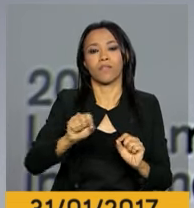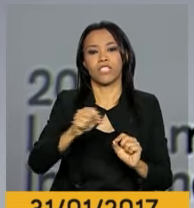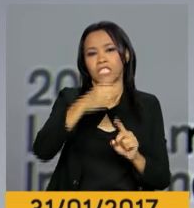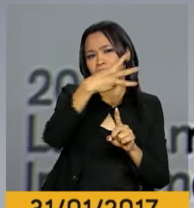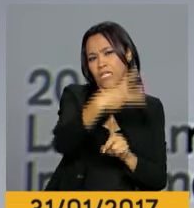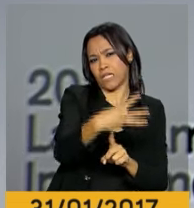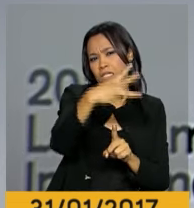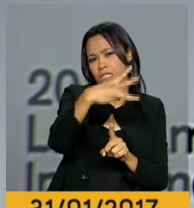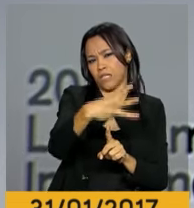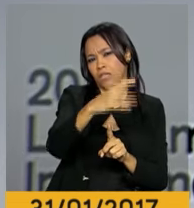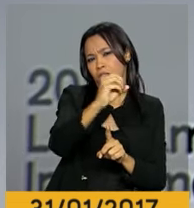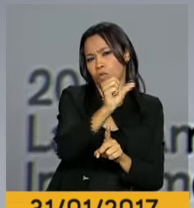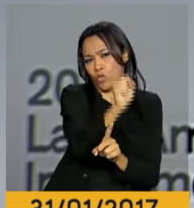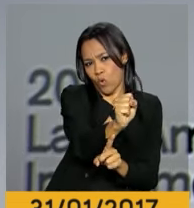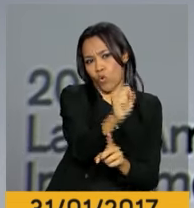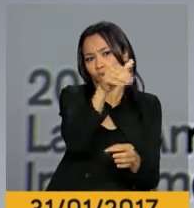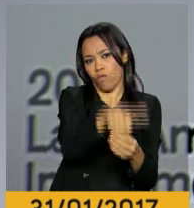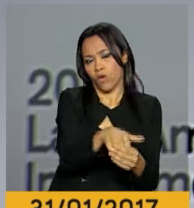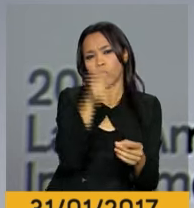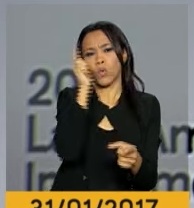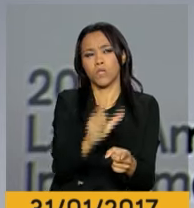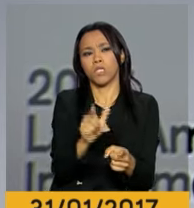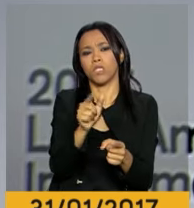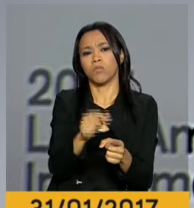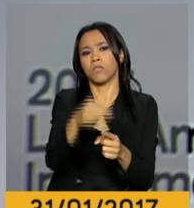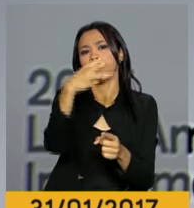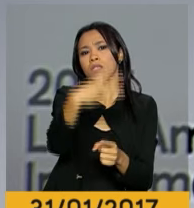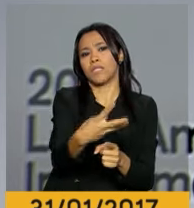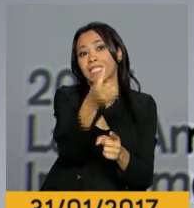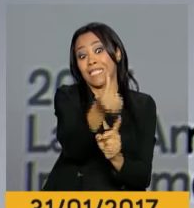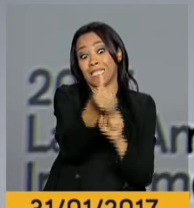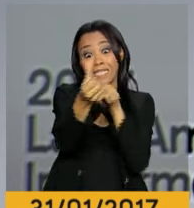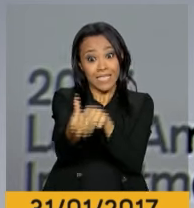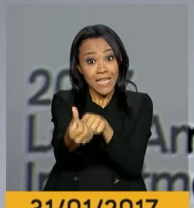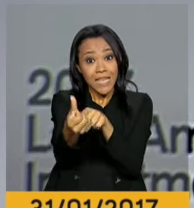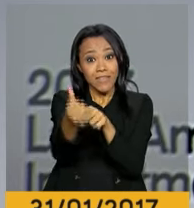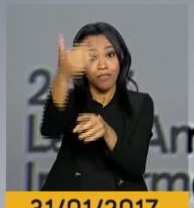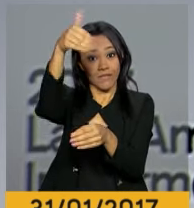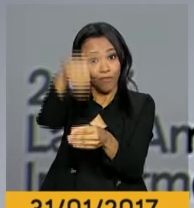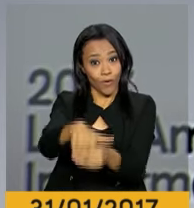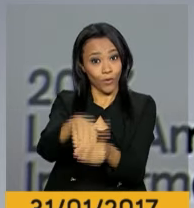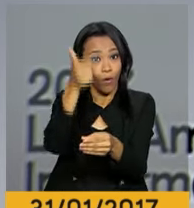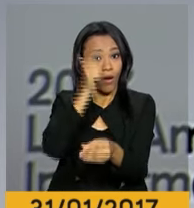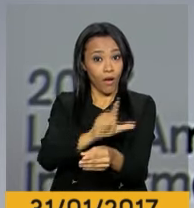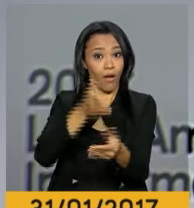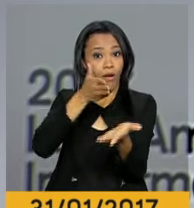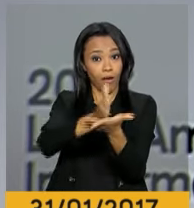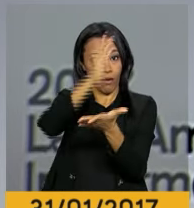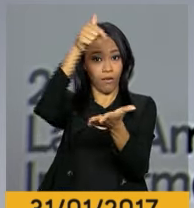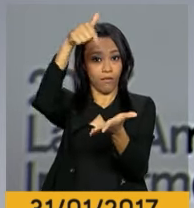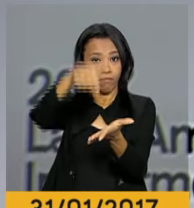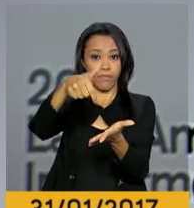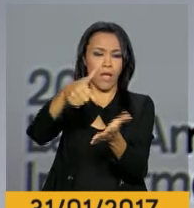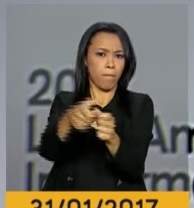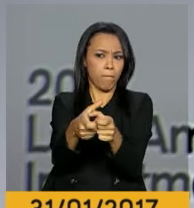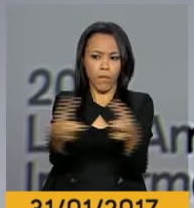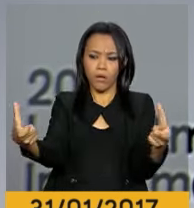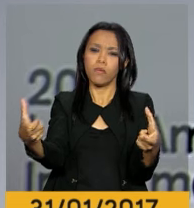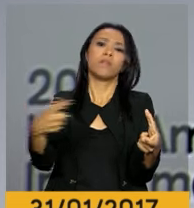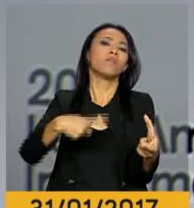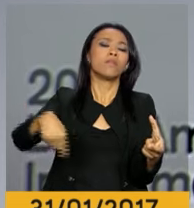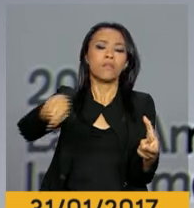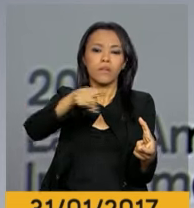308 votos obtivemos 366 votos e de igual maneira uma maioria